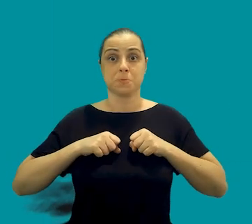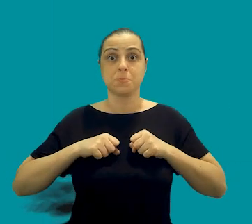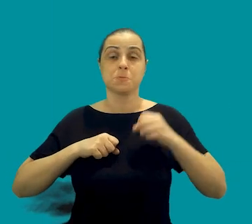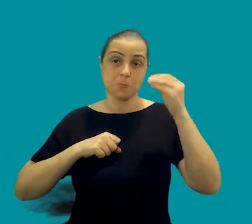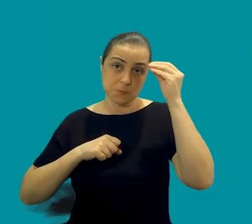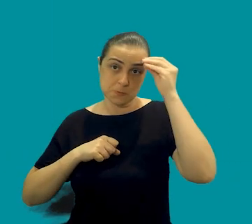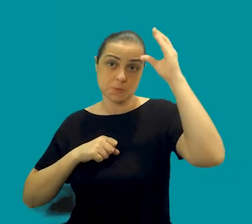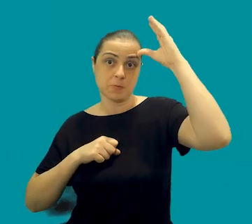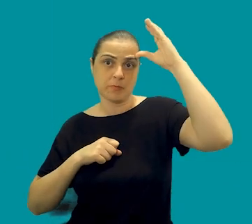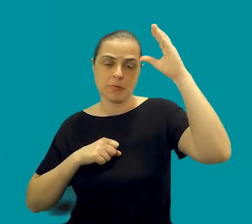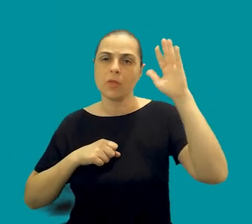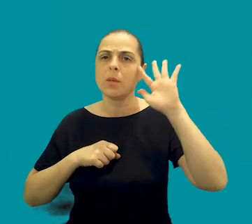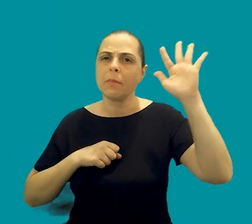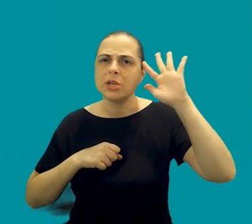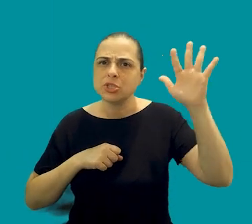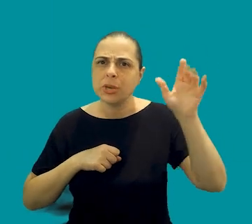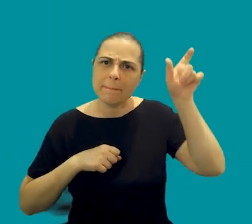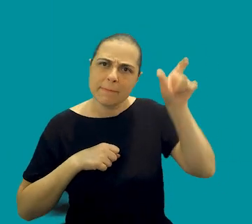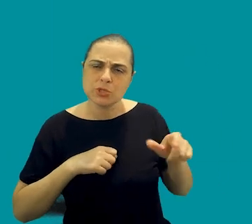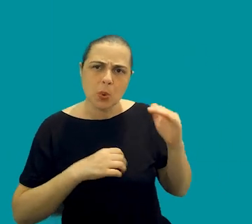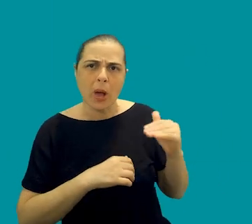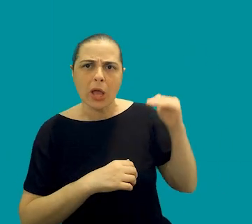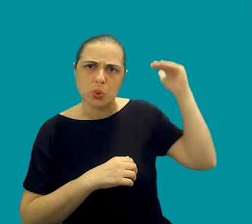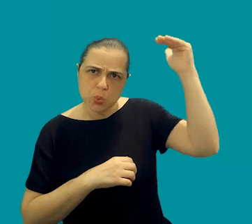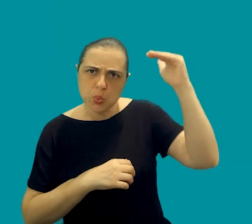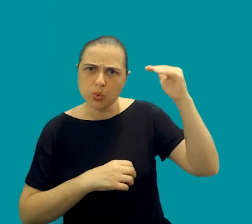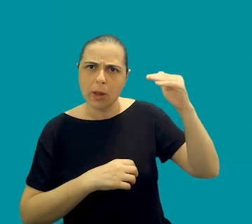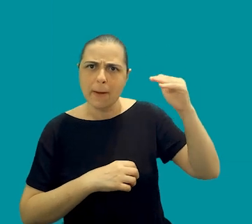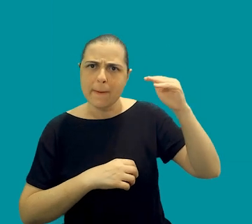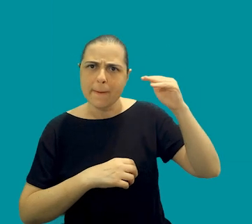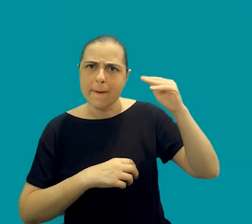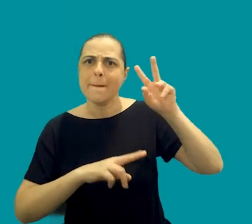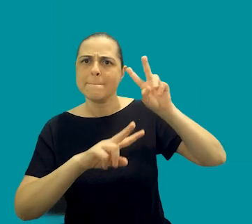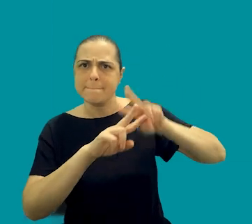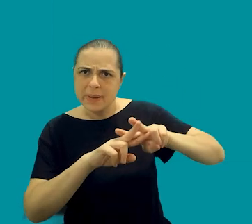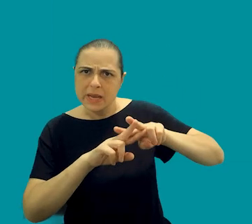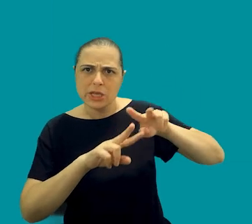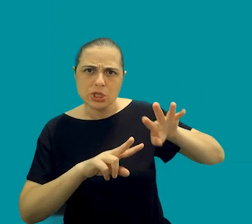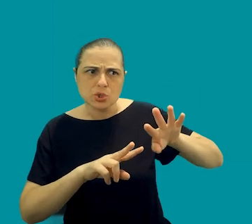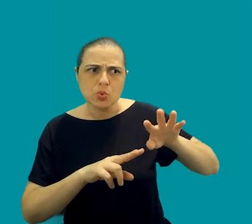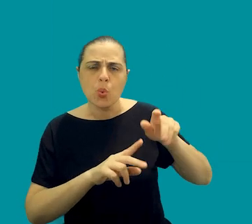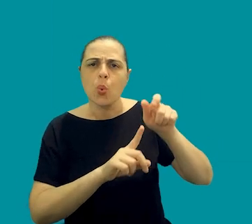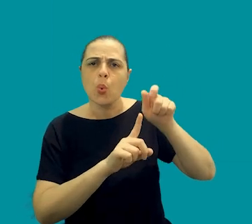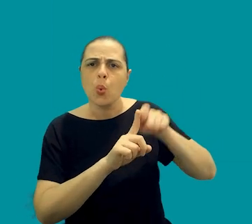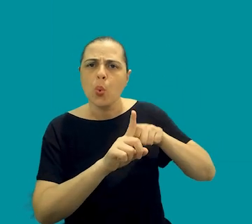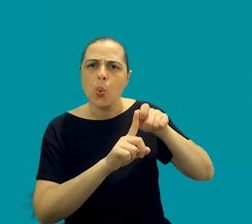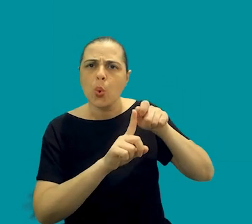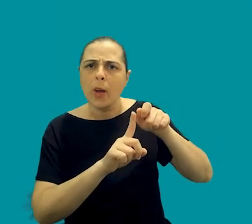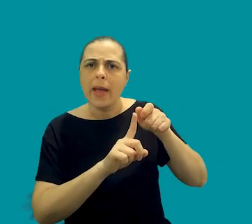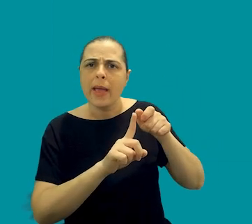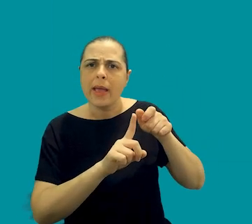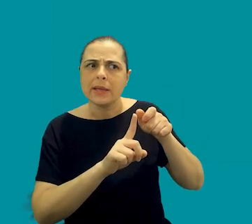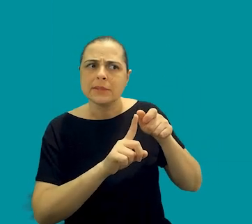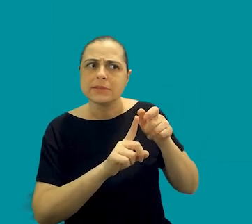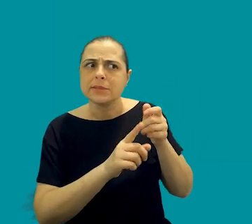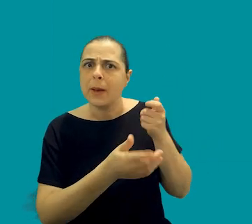Um adulto no sistema prisional, ele custa para o Estado, eu vou chutar aqui, mais uns 5, 6 mil reais por